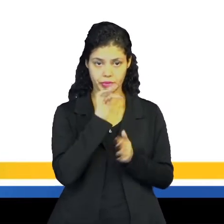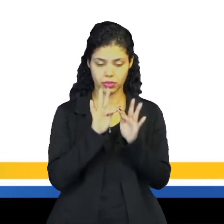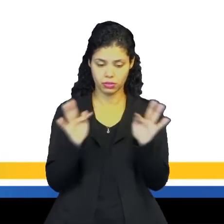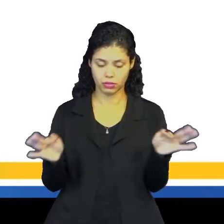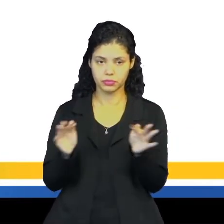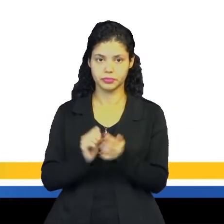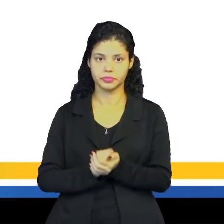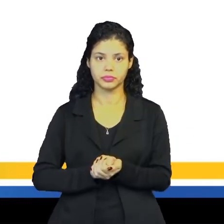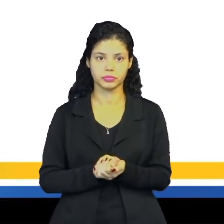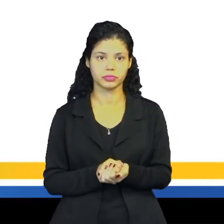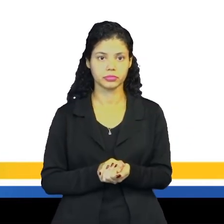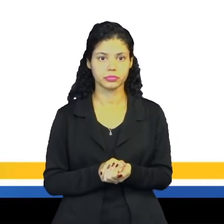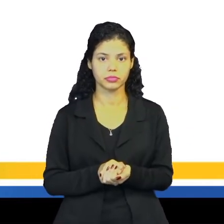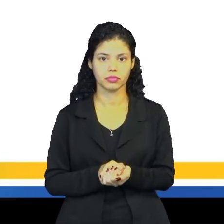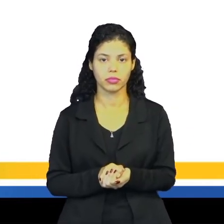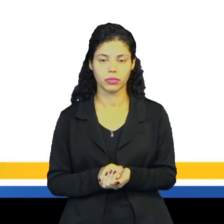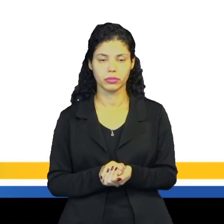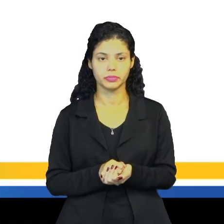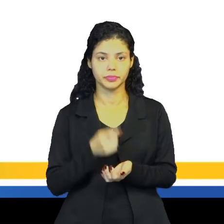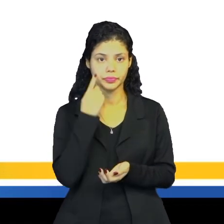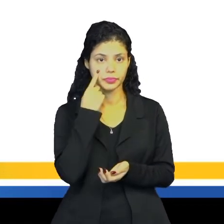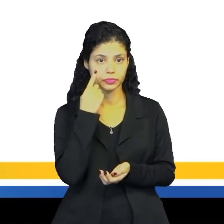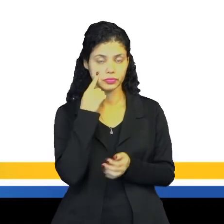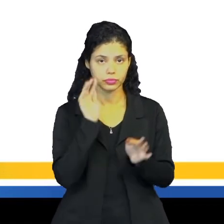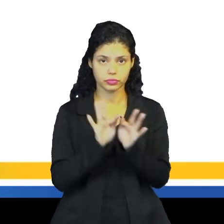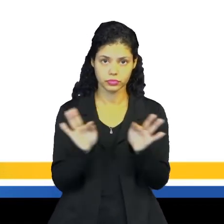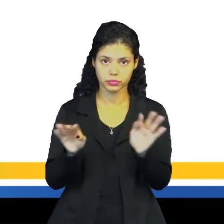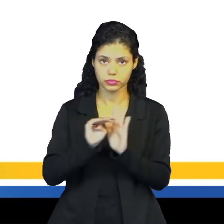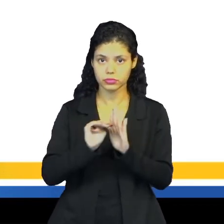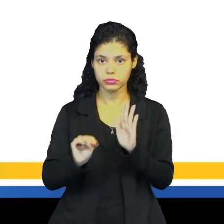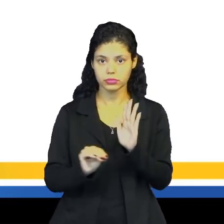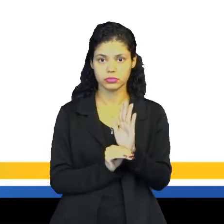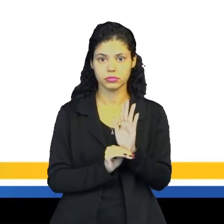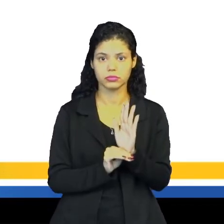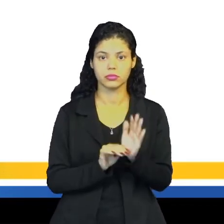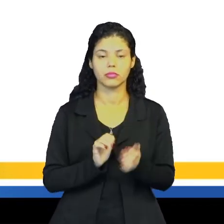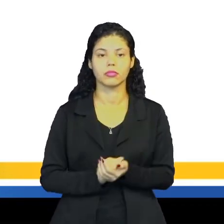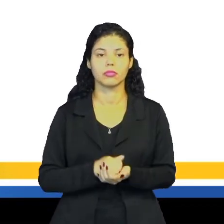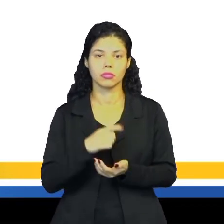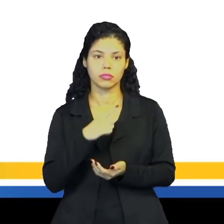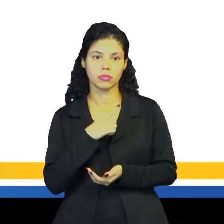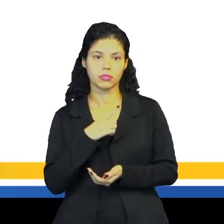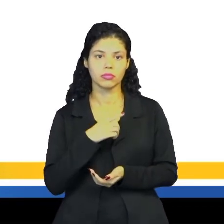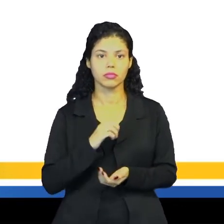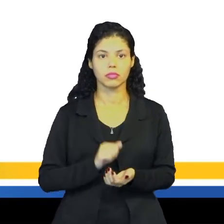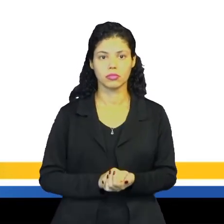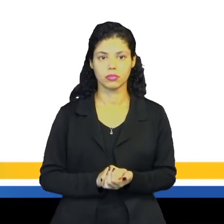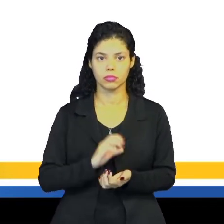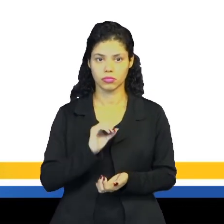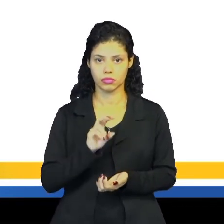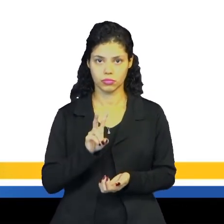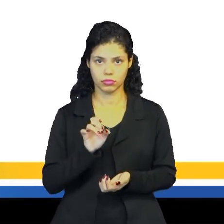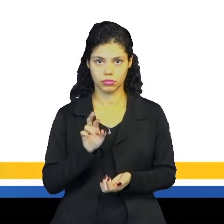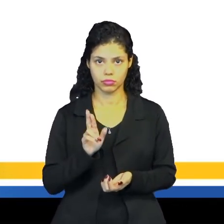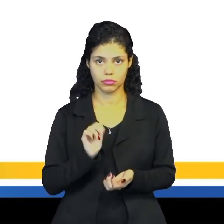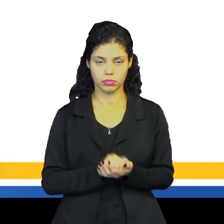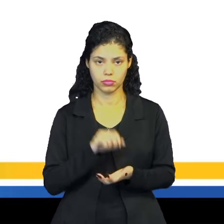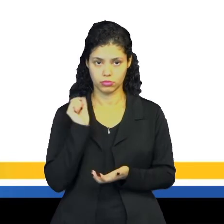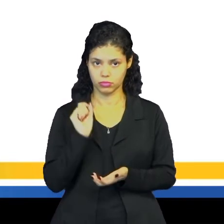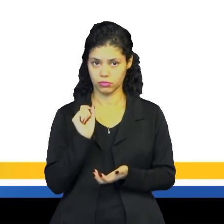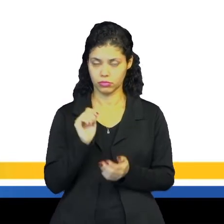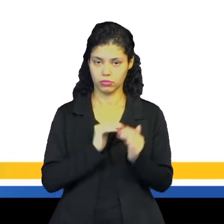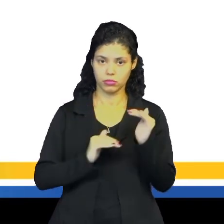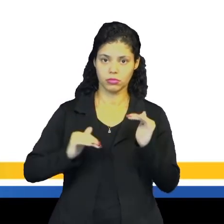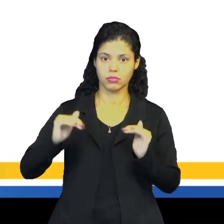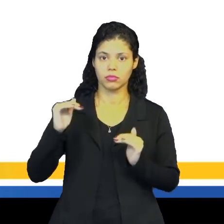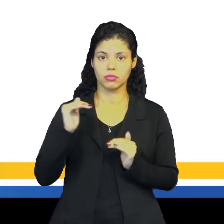frase: Look at the sentence below. Olhe a frase abaixo. Nós temos o over, que significa acima de ou